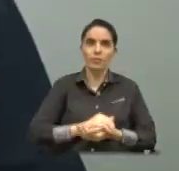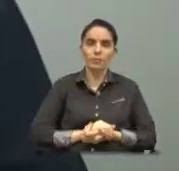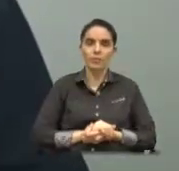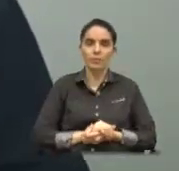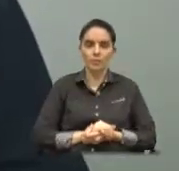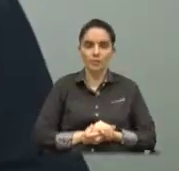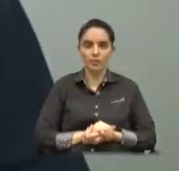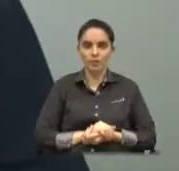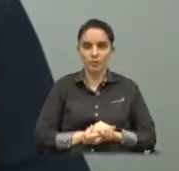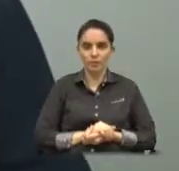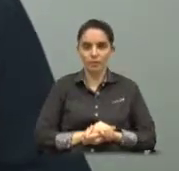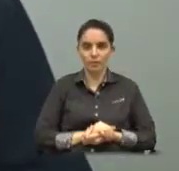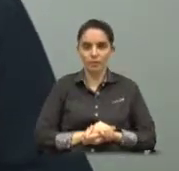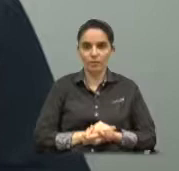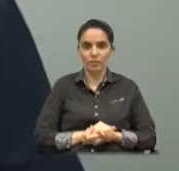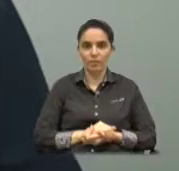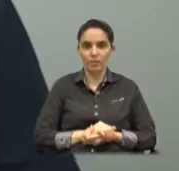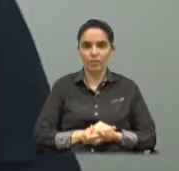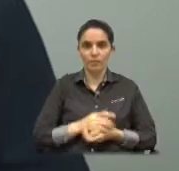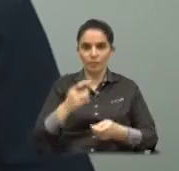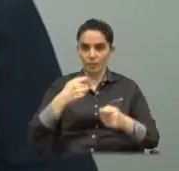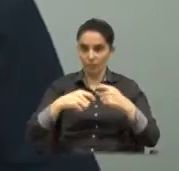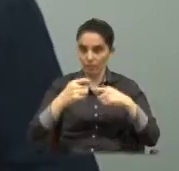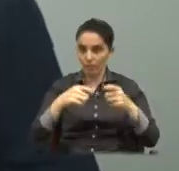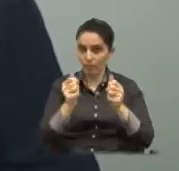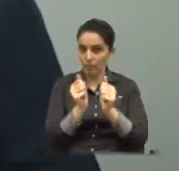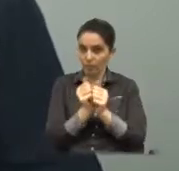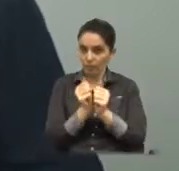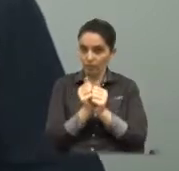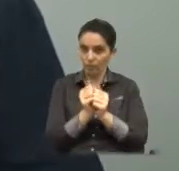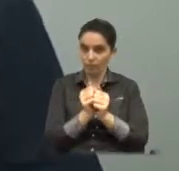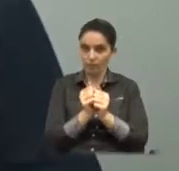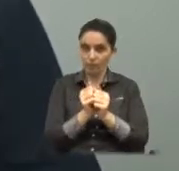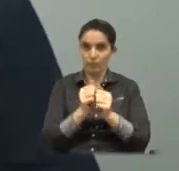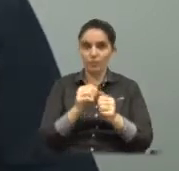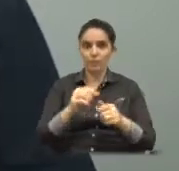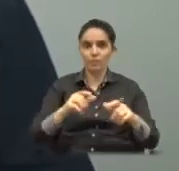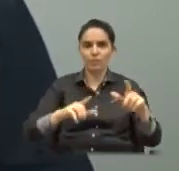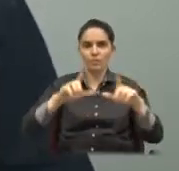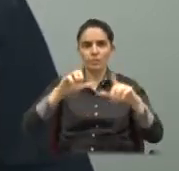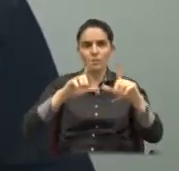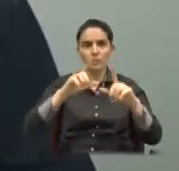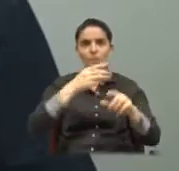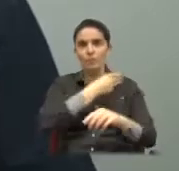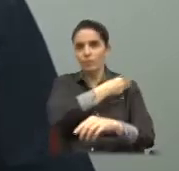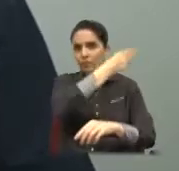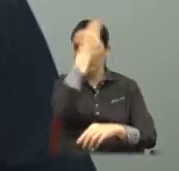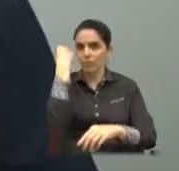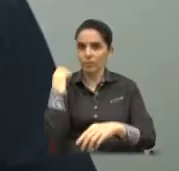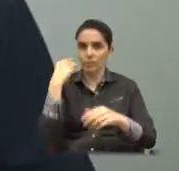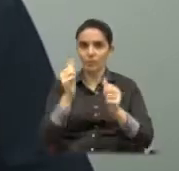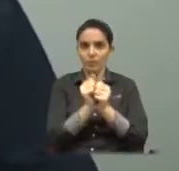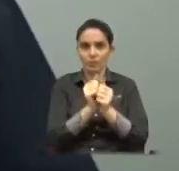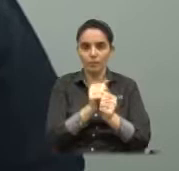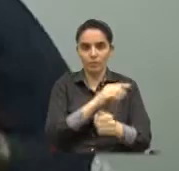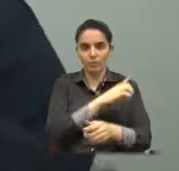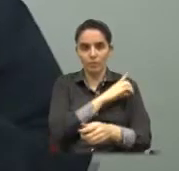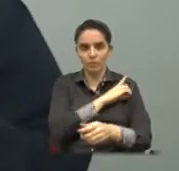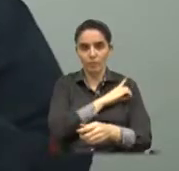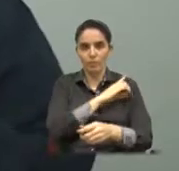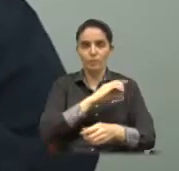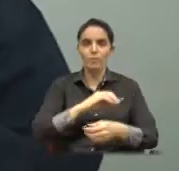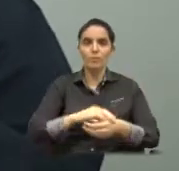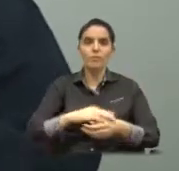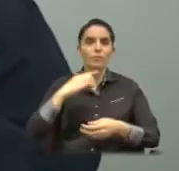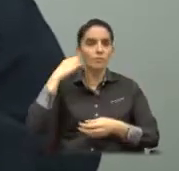fazendo uma gestão junto à TV Aparecida desde o começo do ano, juntamente com o deputado Miguel Lombardi no Ministério